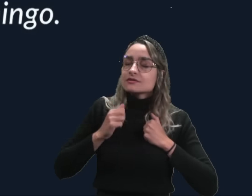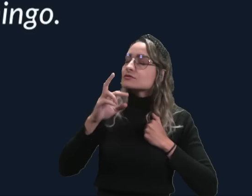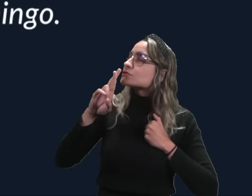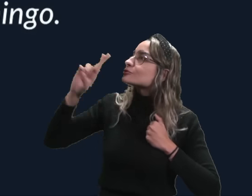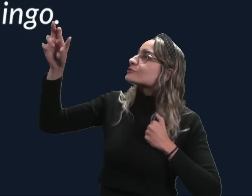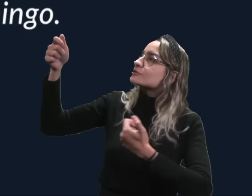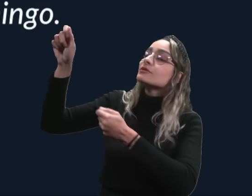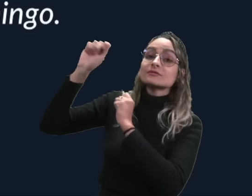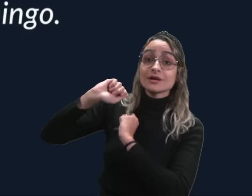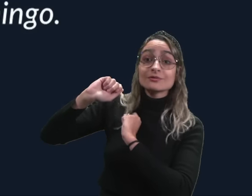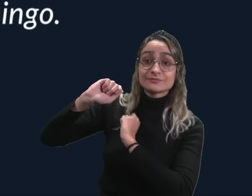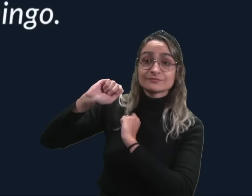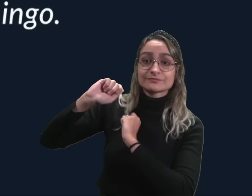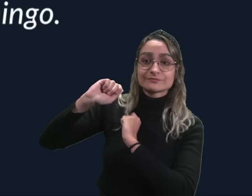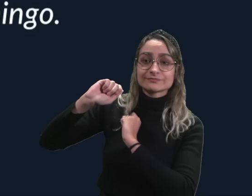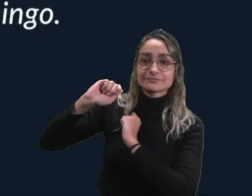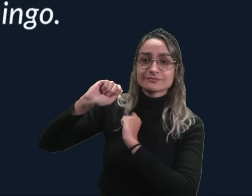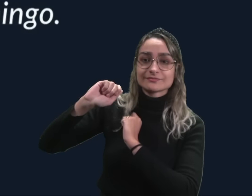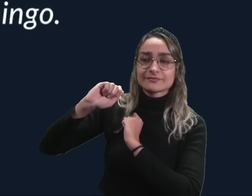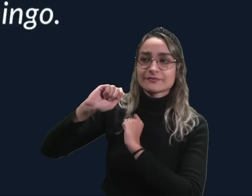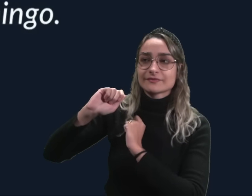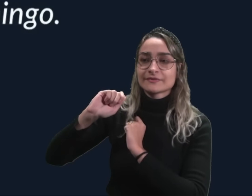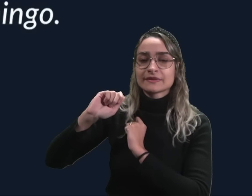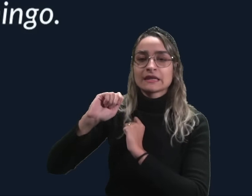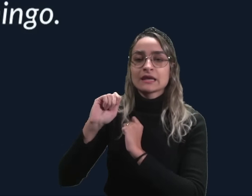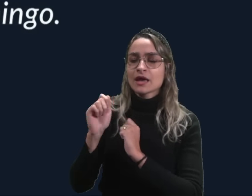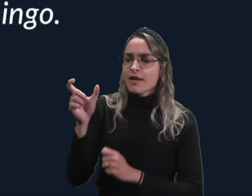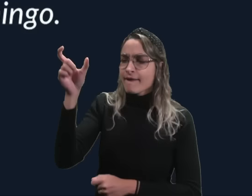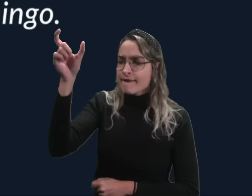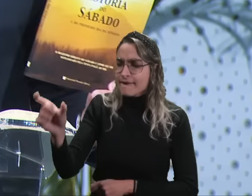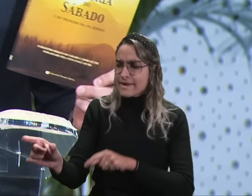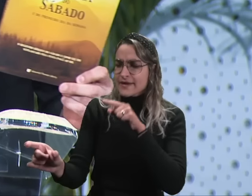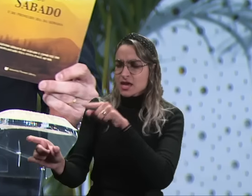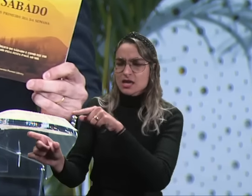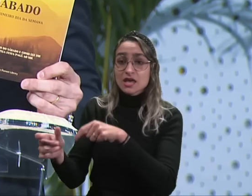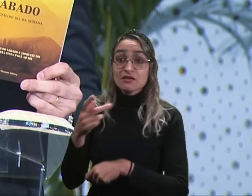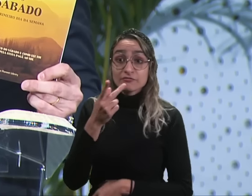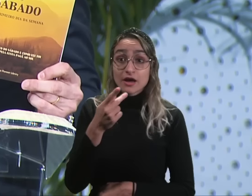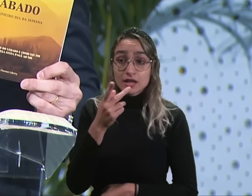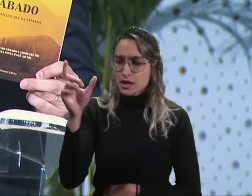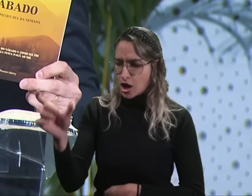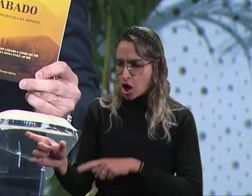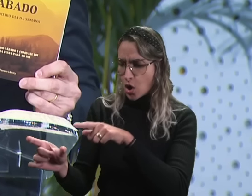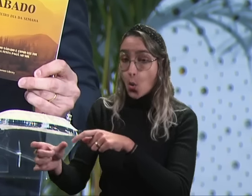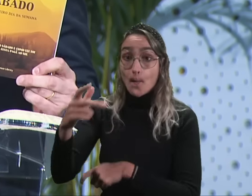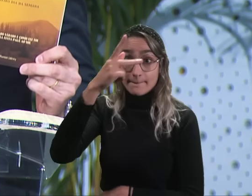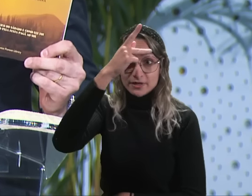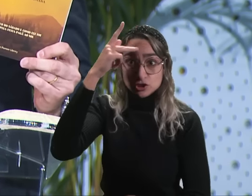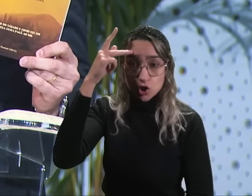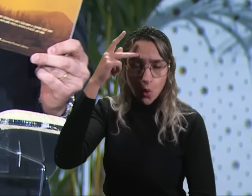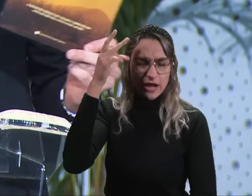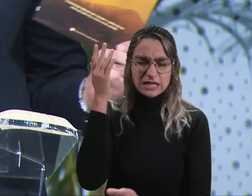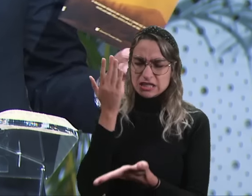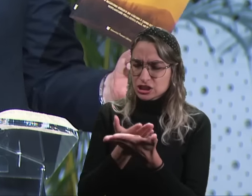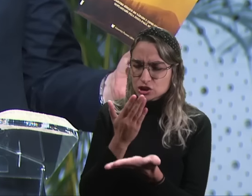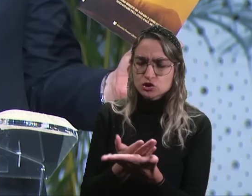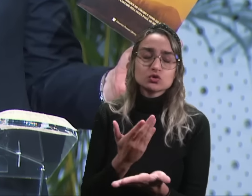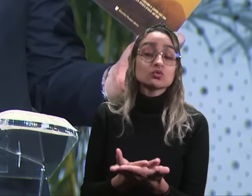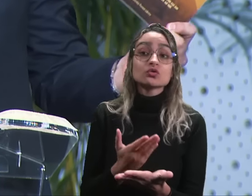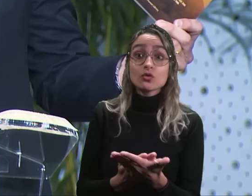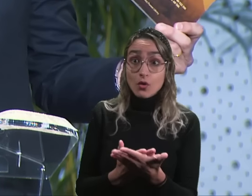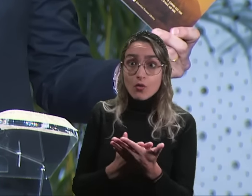e quem fala é alguém que dedicou algum tempo para estudar não é verdade e se você ler isso